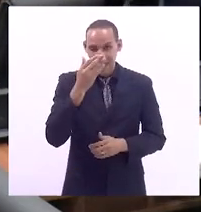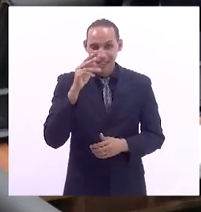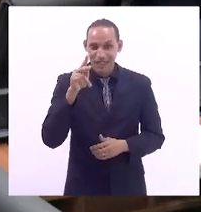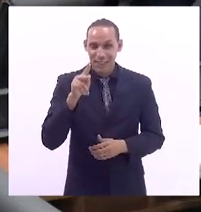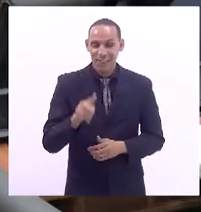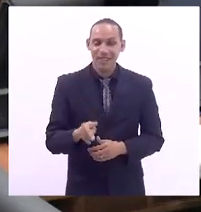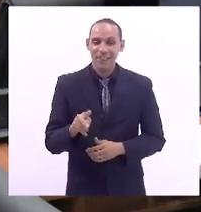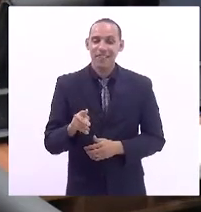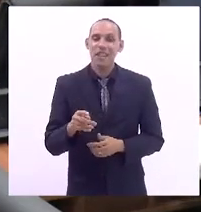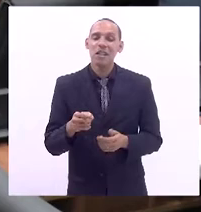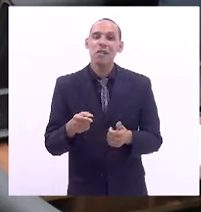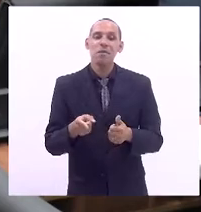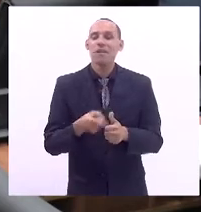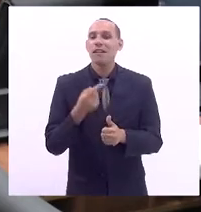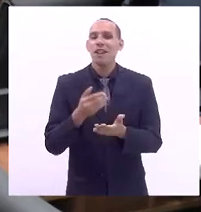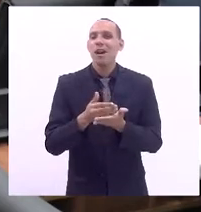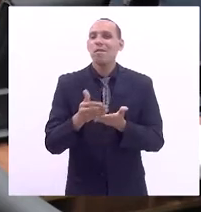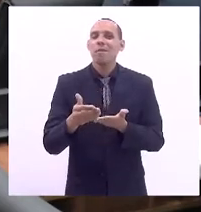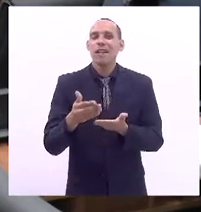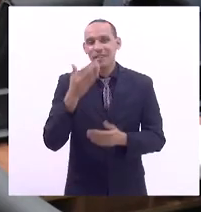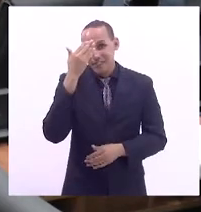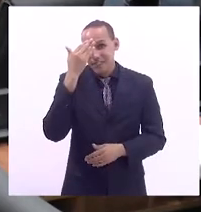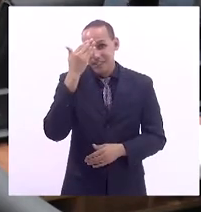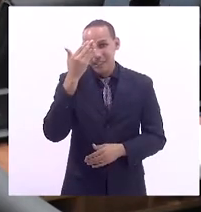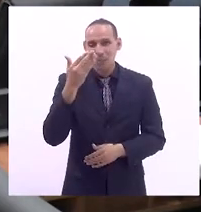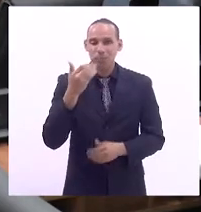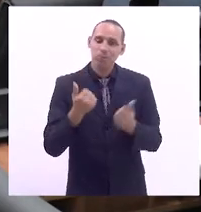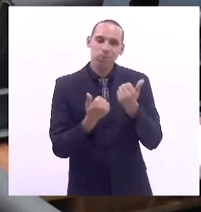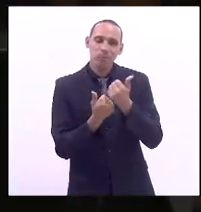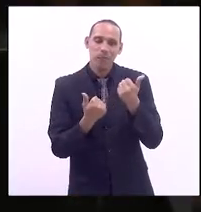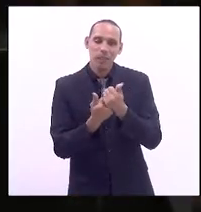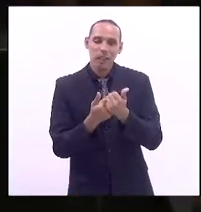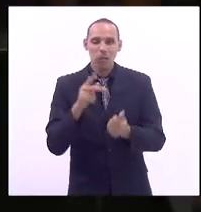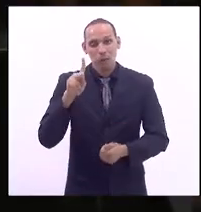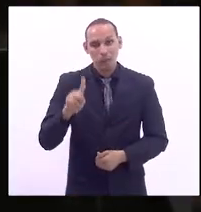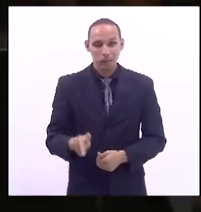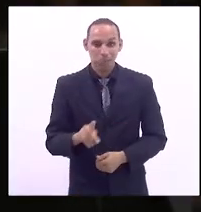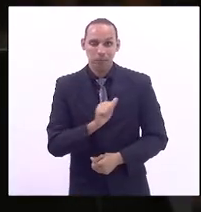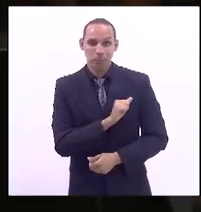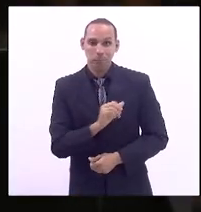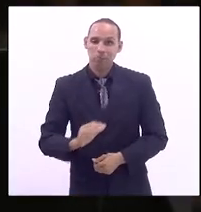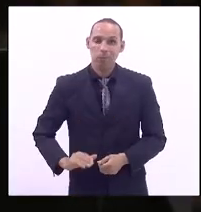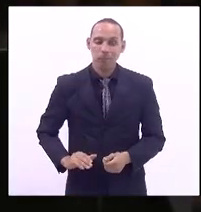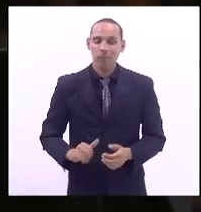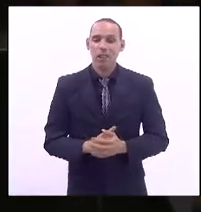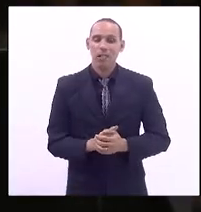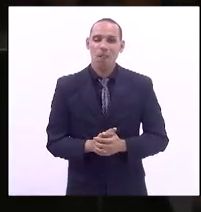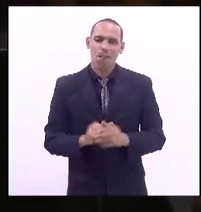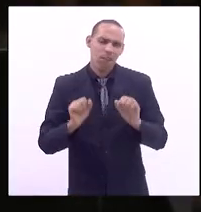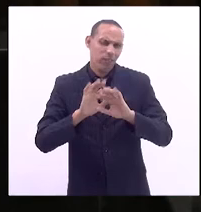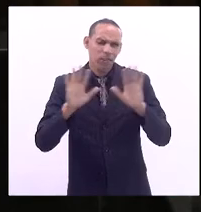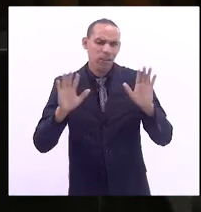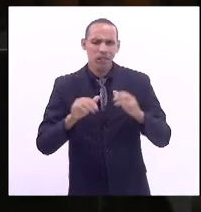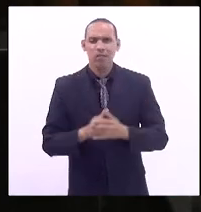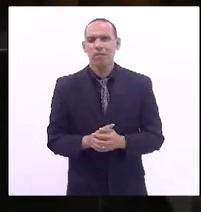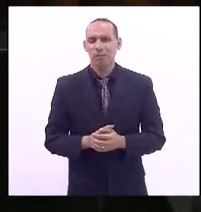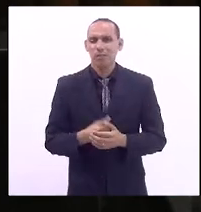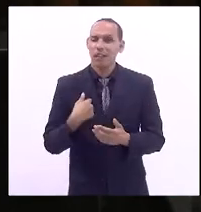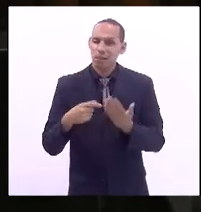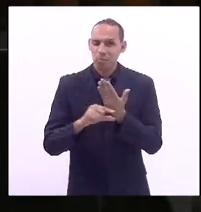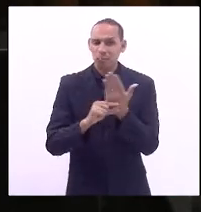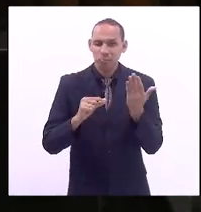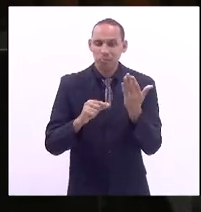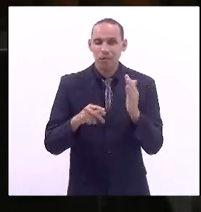Presidente quero começar a minha fala aqui agradecendo a contribuição do presidente André Ceciliano obviamente que como